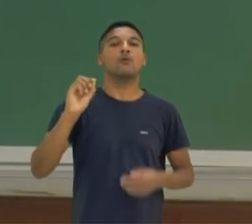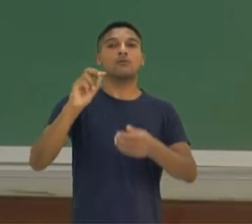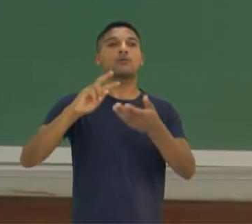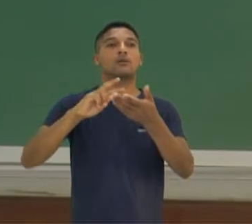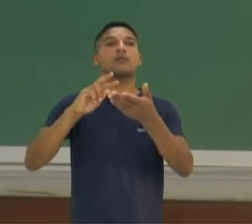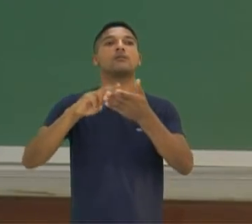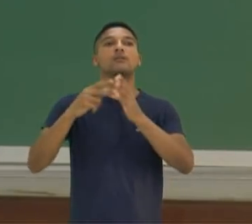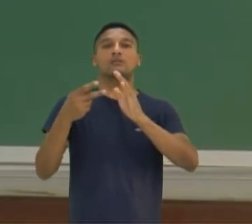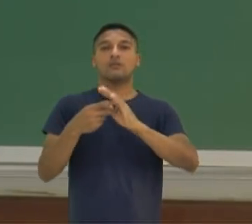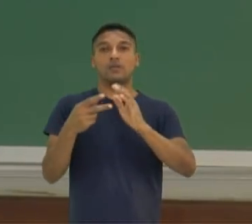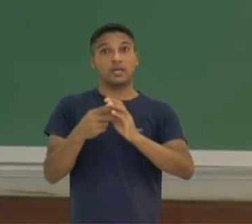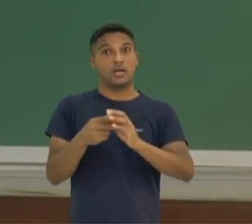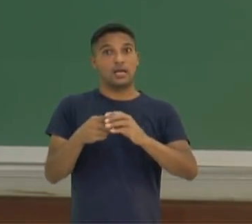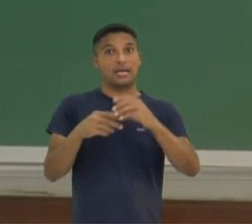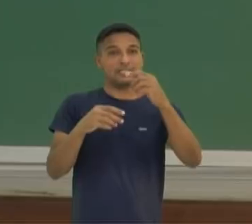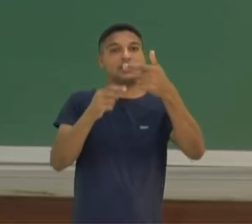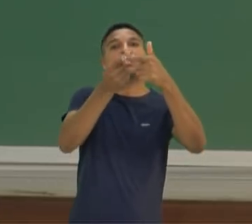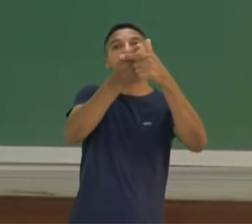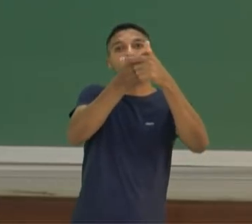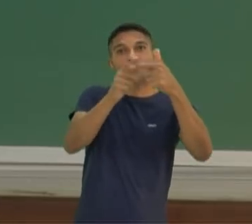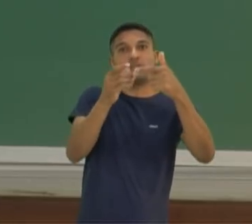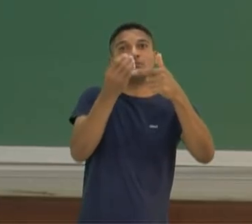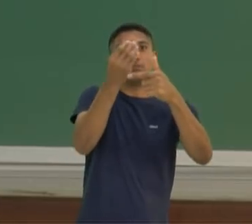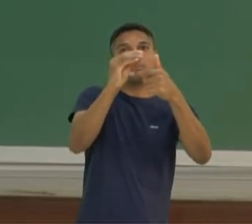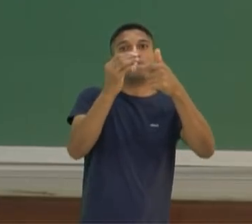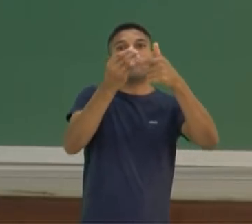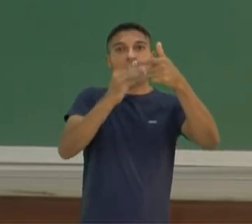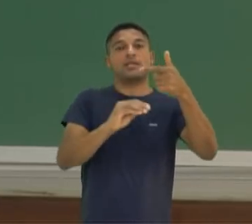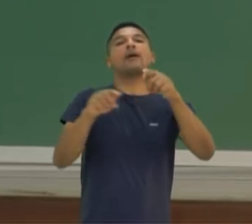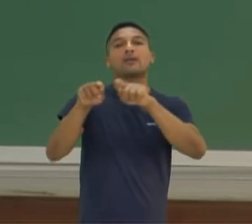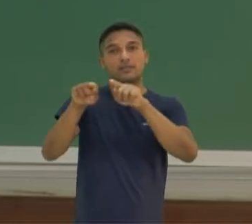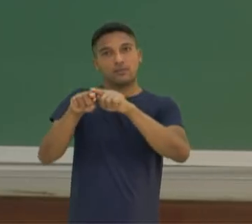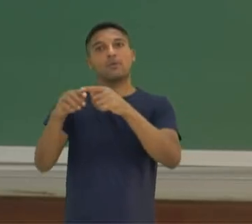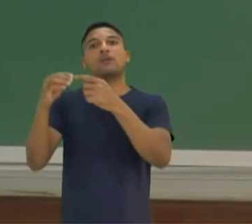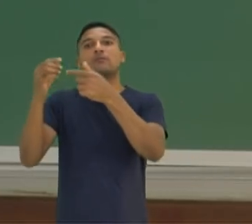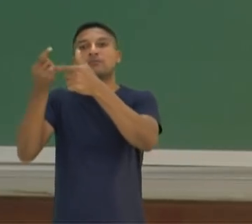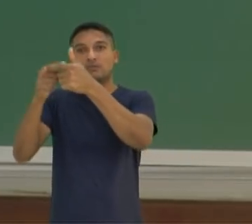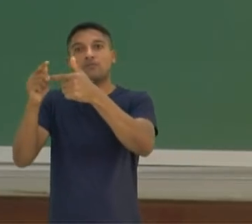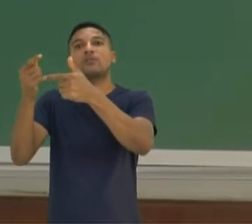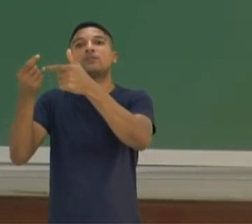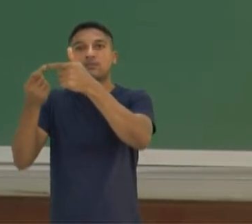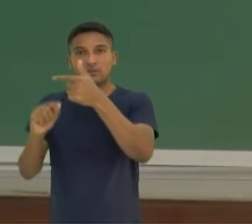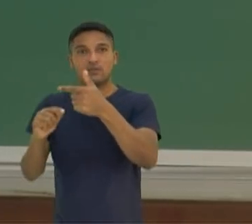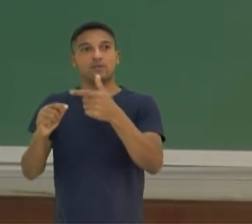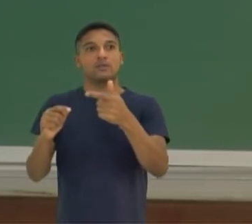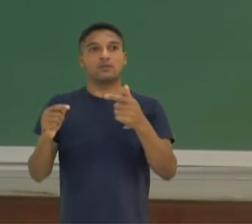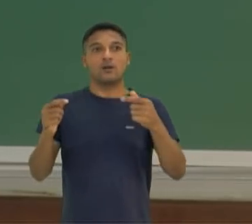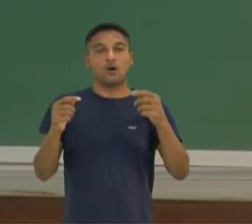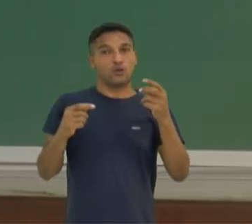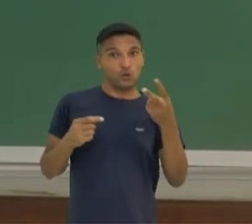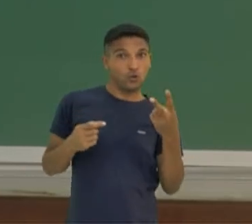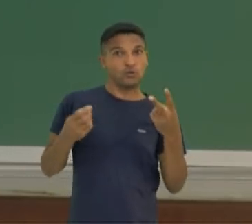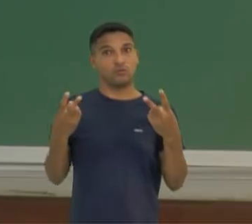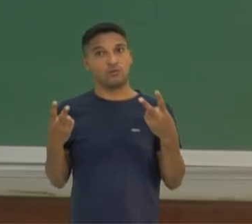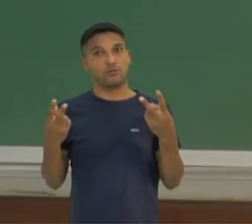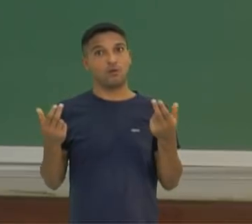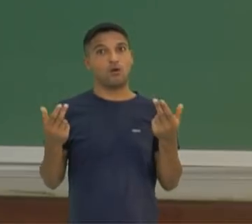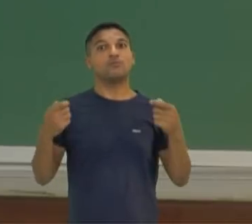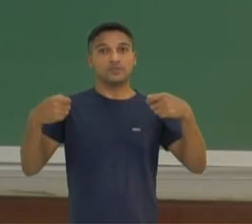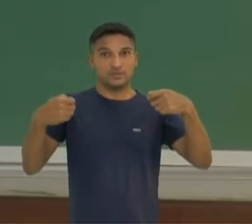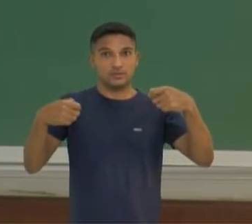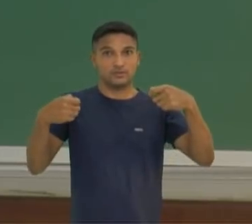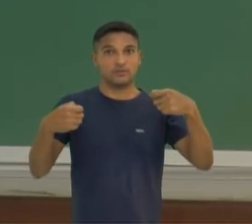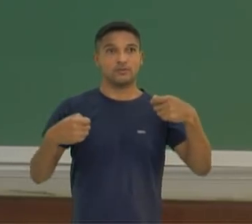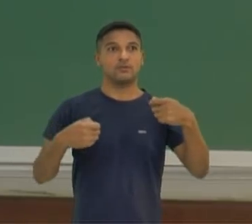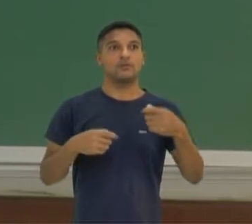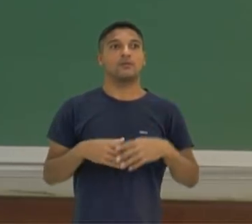o 2. Então, se o 2 está multiplicando, vou passar o inverso dele, que é a divisão. 2 divididos